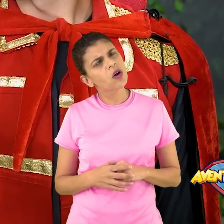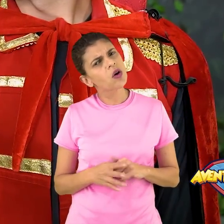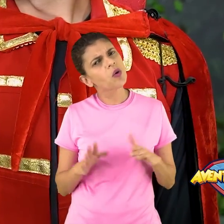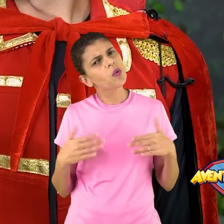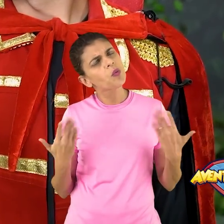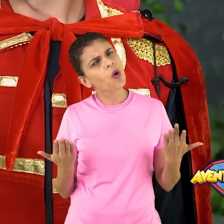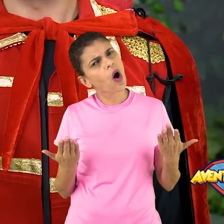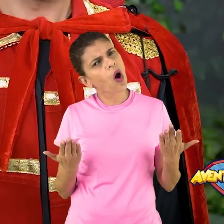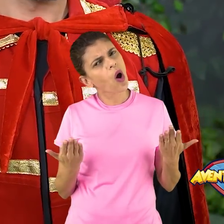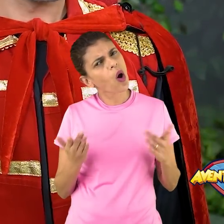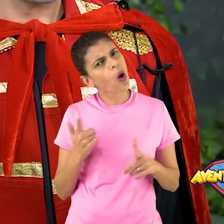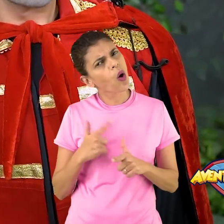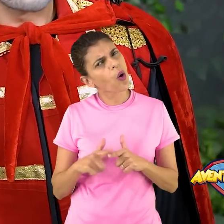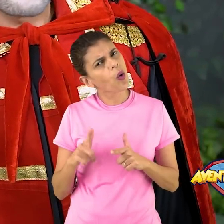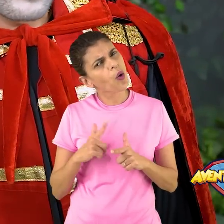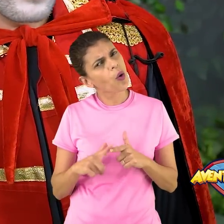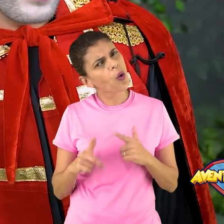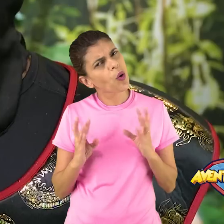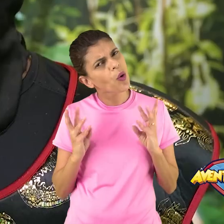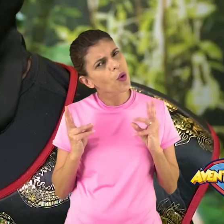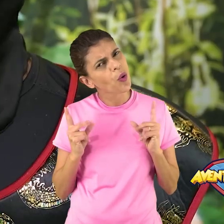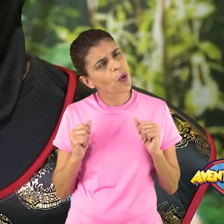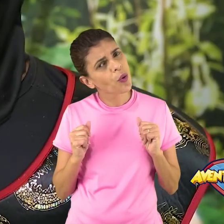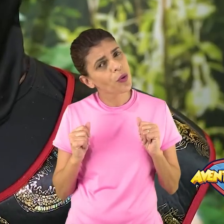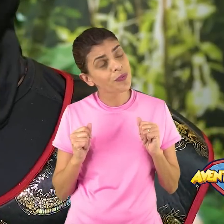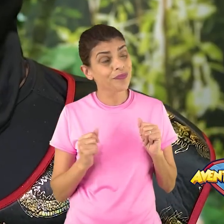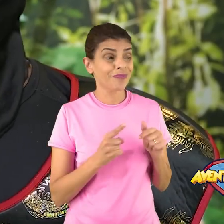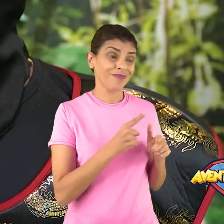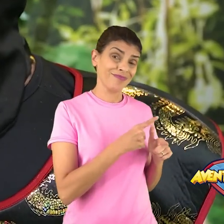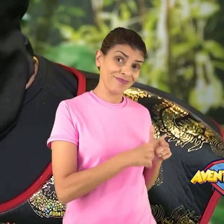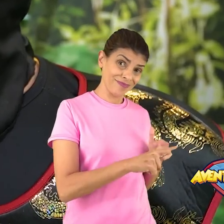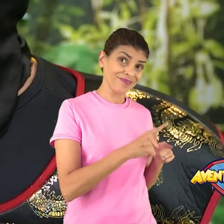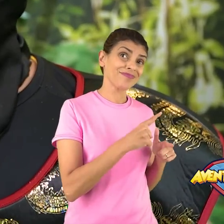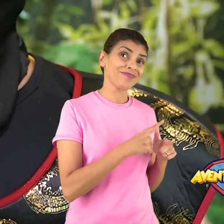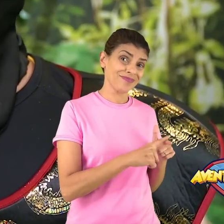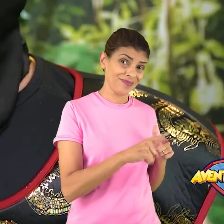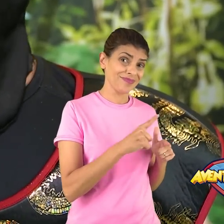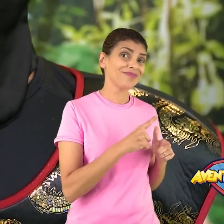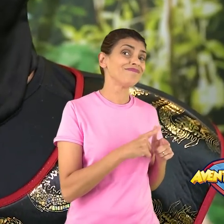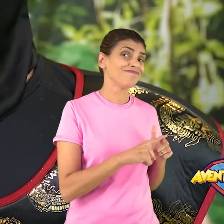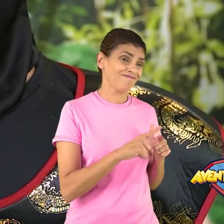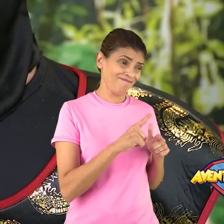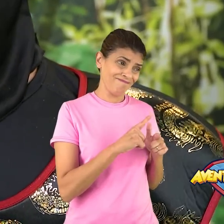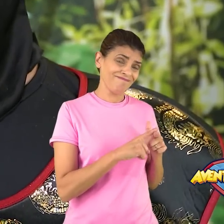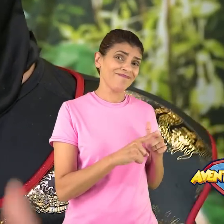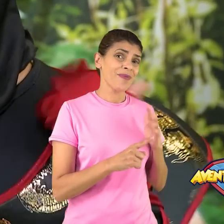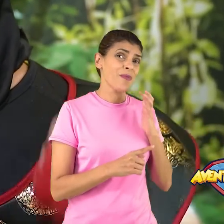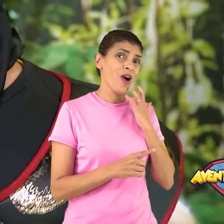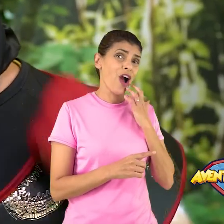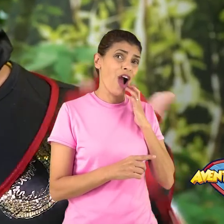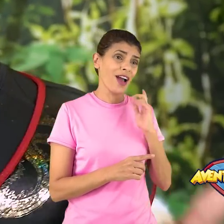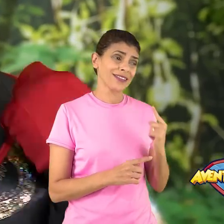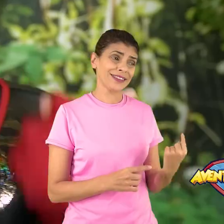Que tipo de problema? É um problema bem rosa.